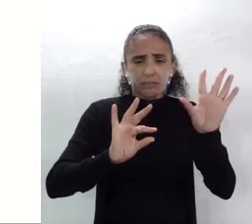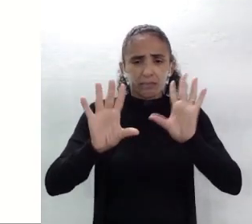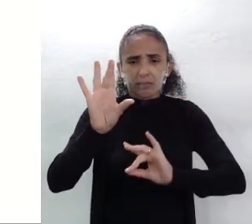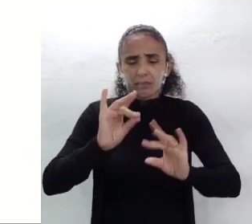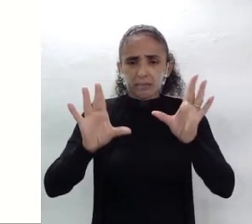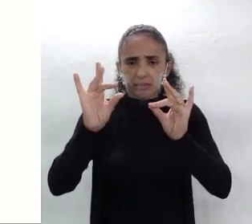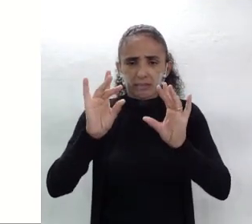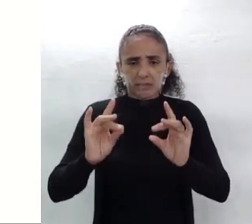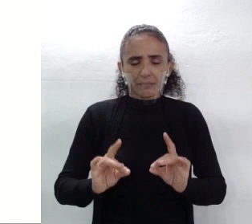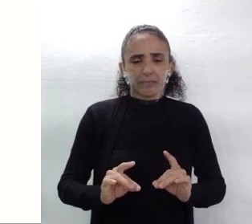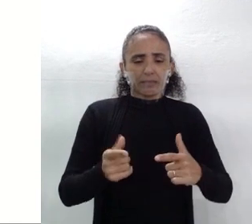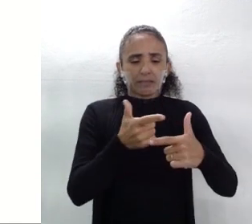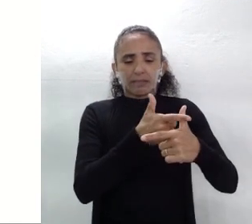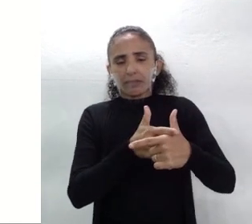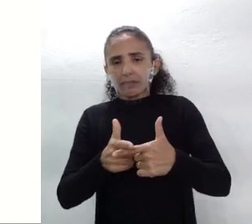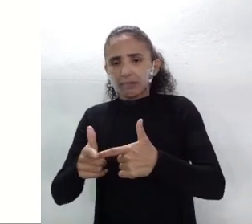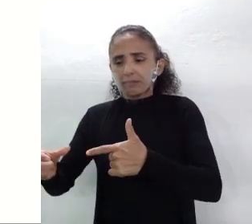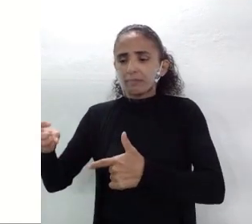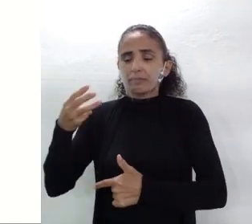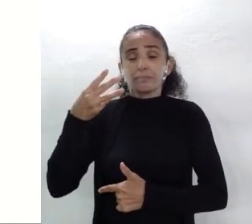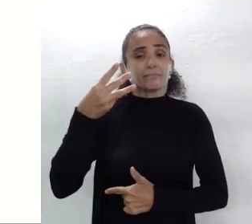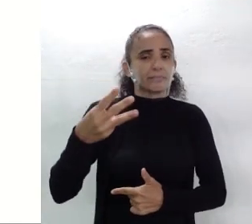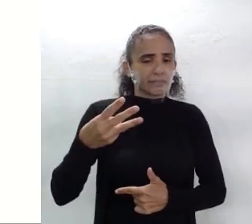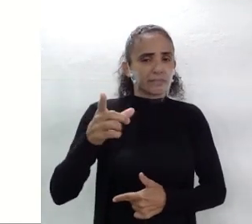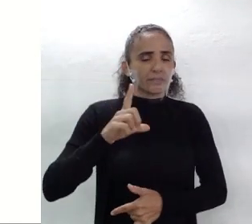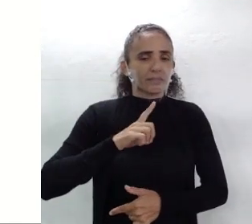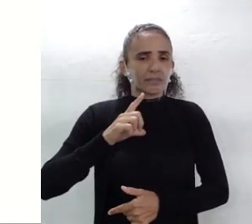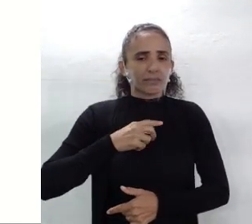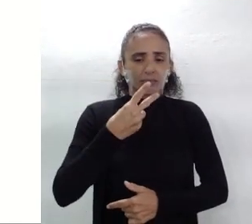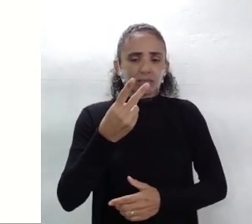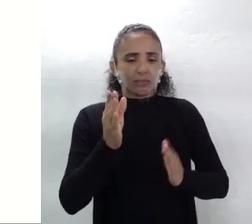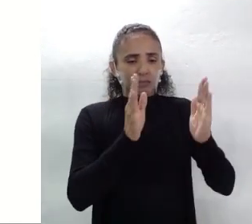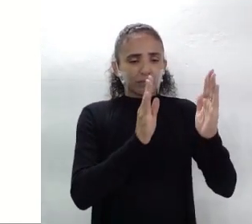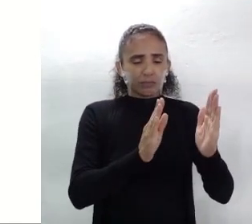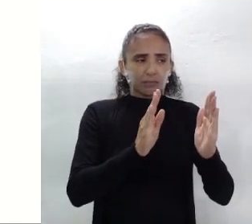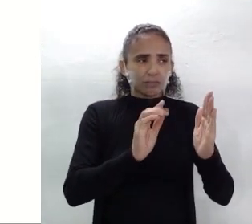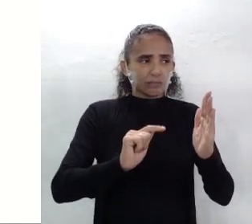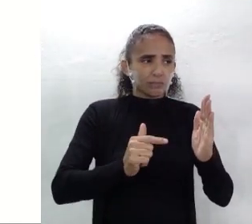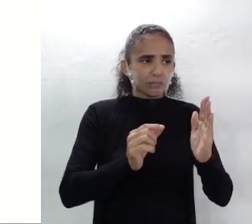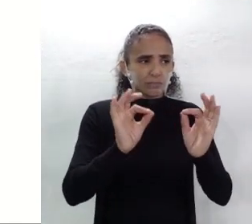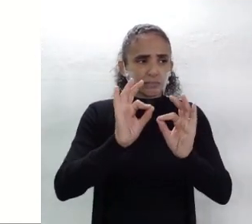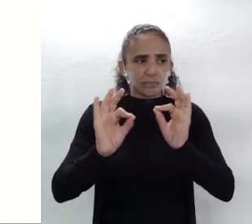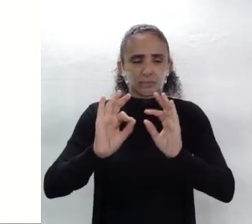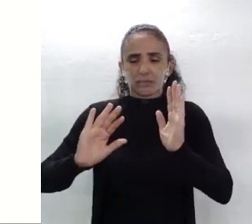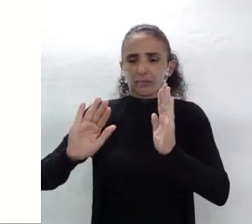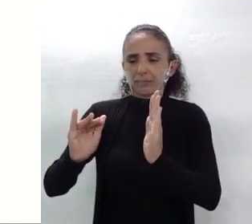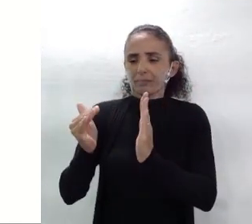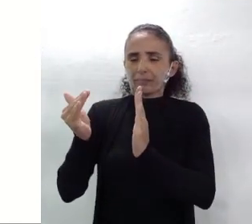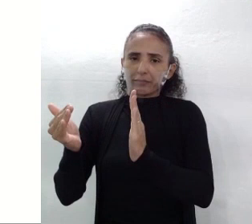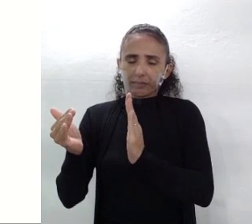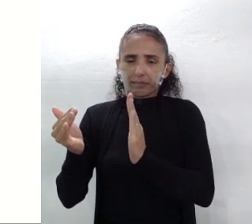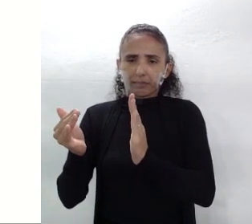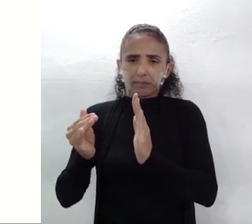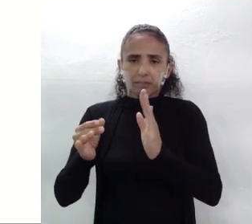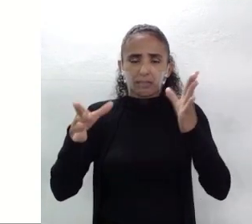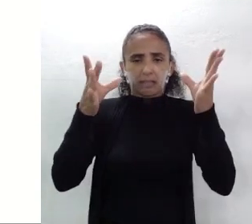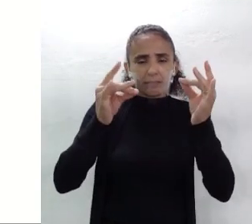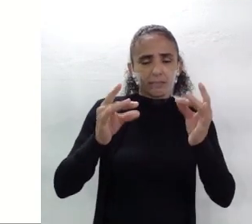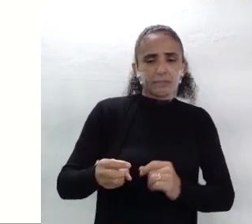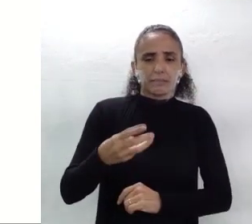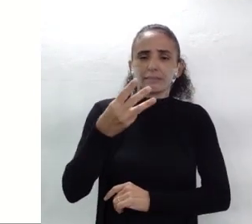pegar o seguinte, dividir por 3. Porque eu tenho 2 de um lado com 1. Então, quantos vai ser a divisão?